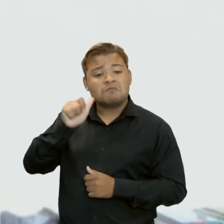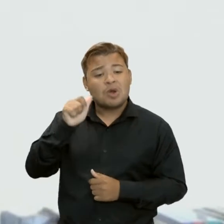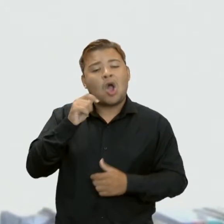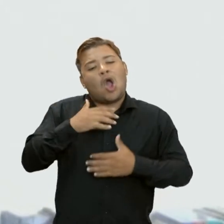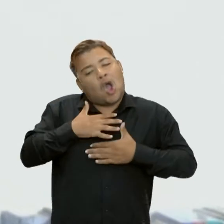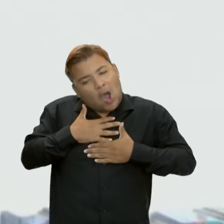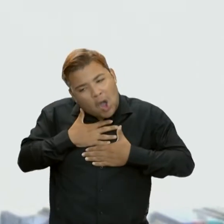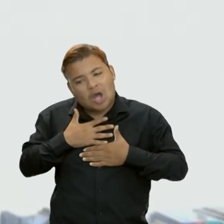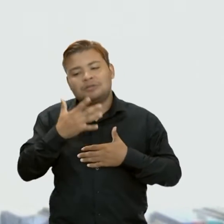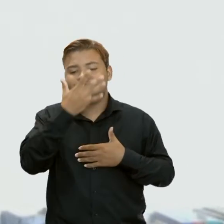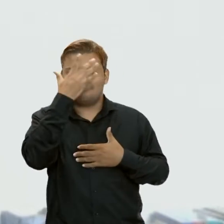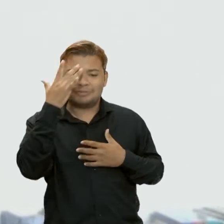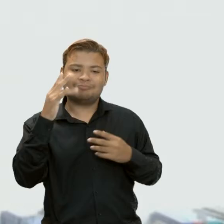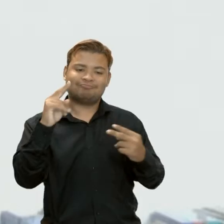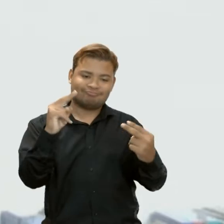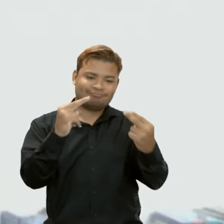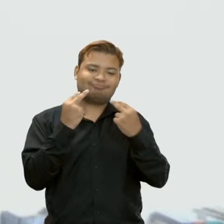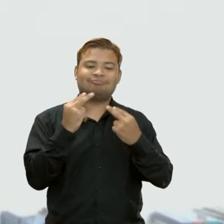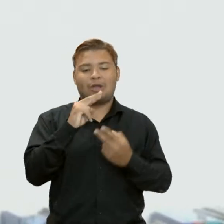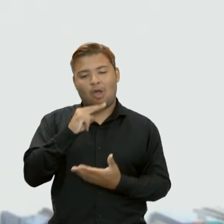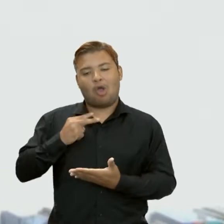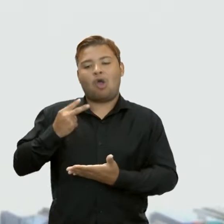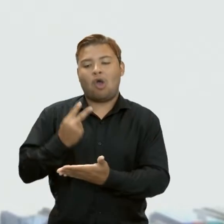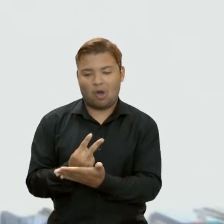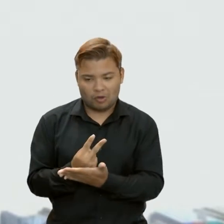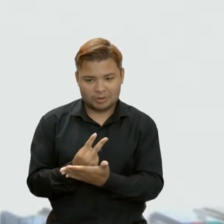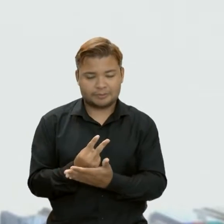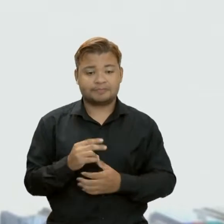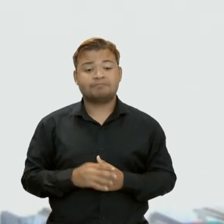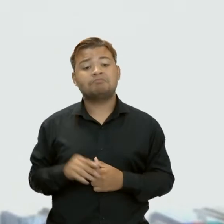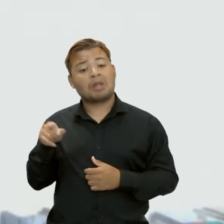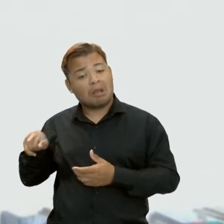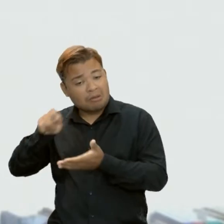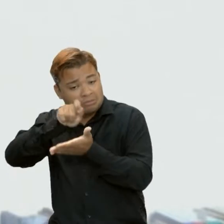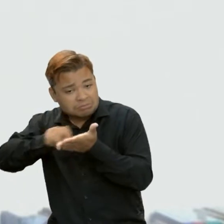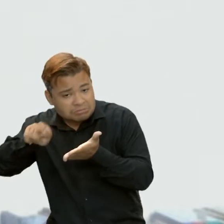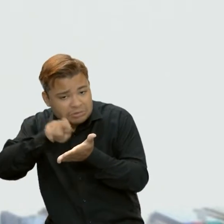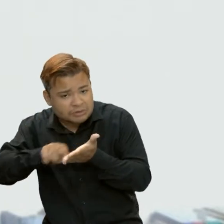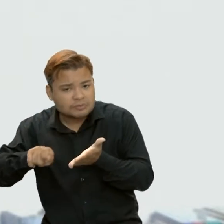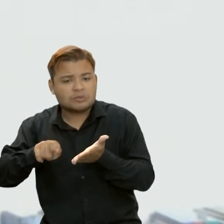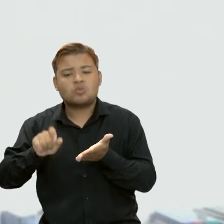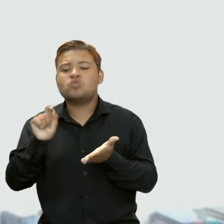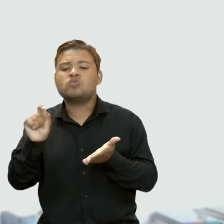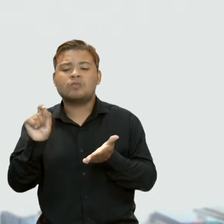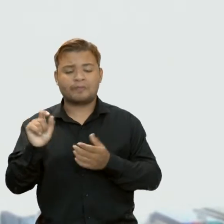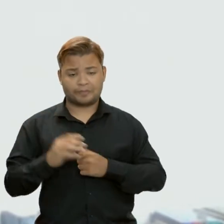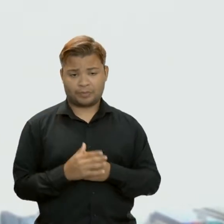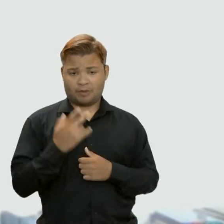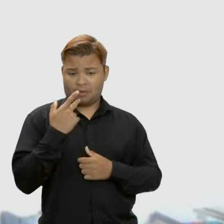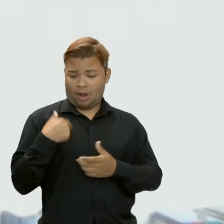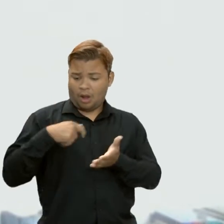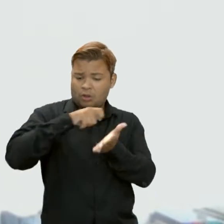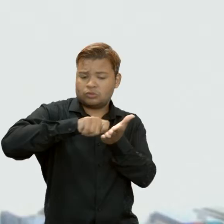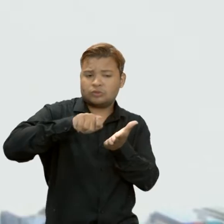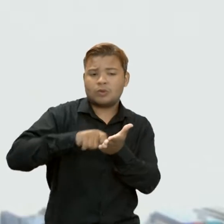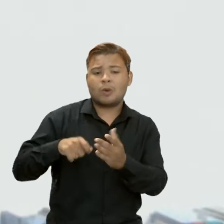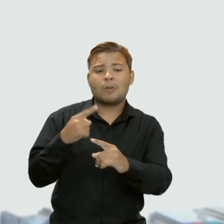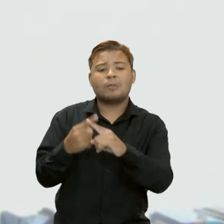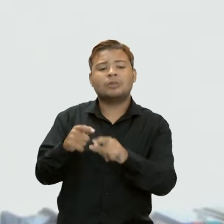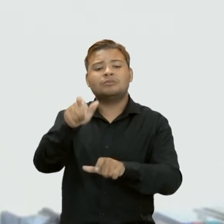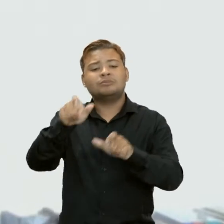esse reconhecimento. Tanto que ela escreve, olha, eu escrevo para que os mais